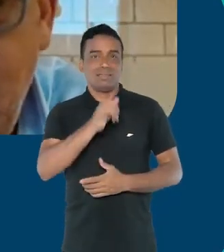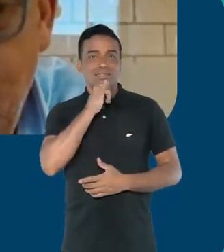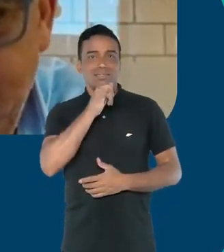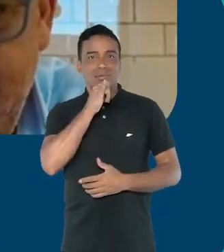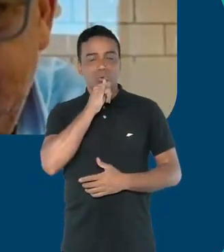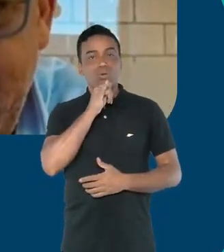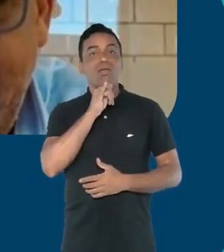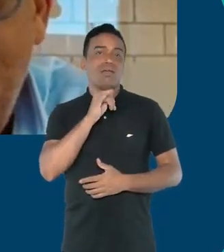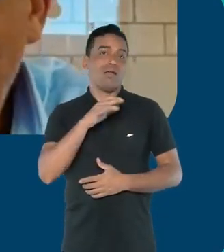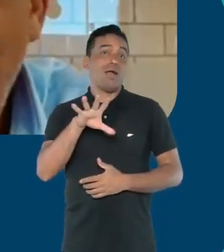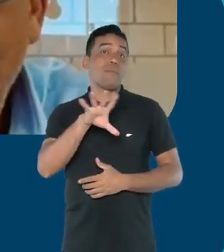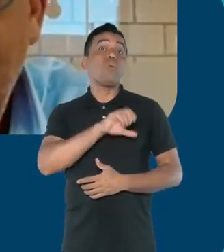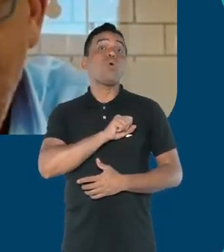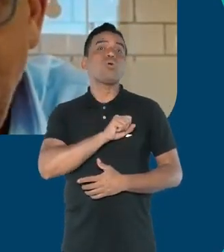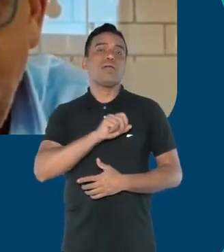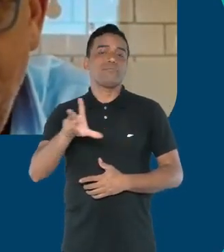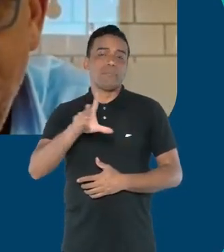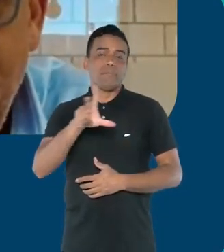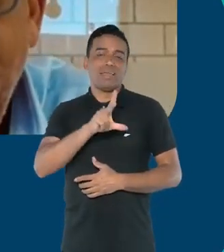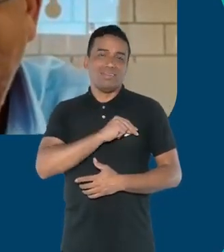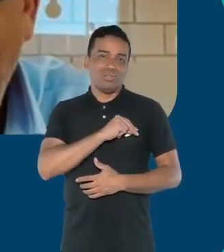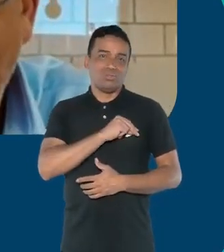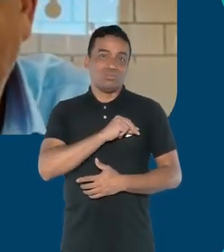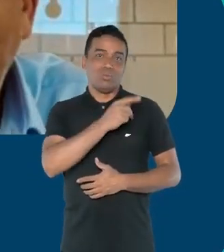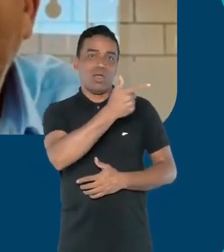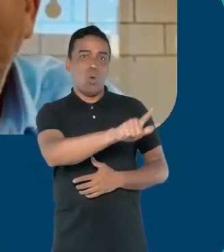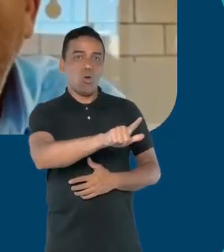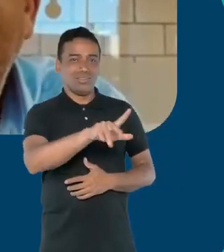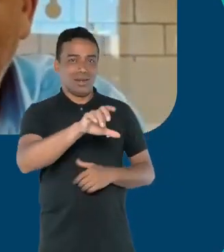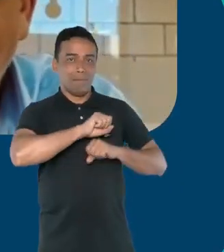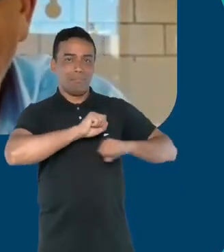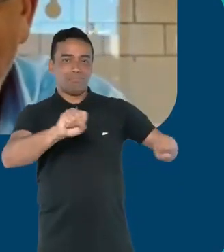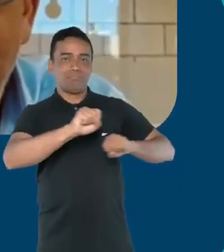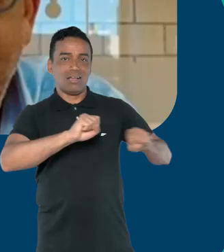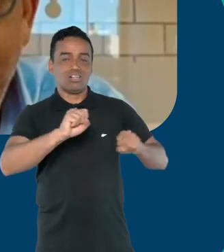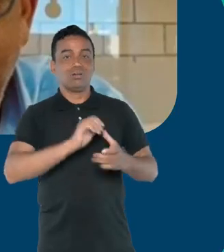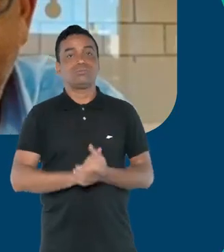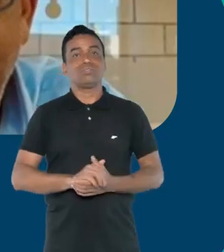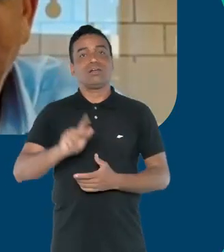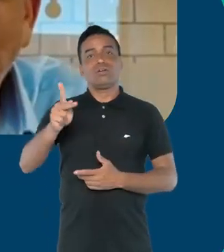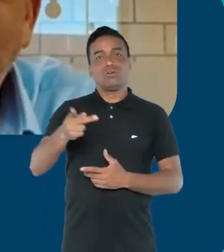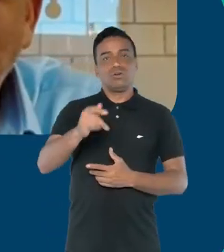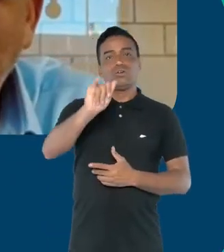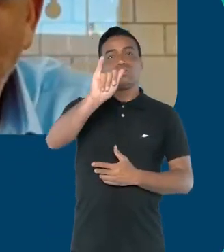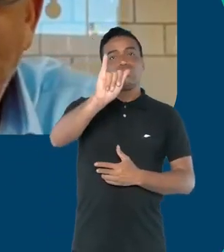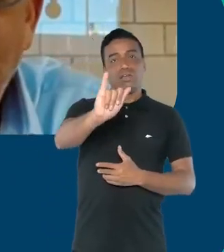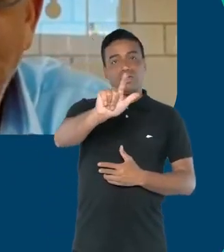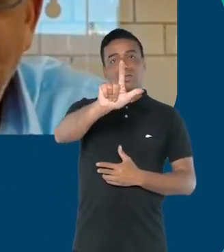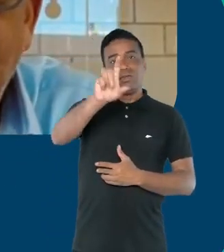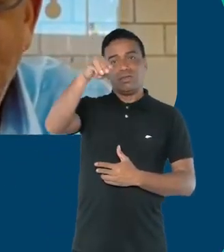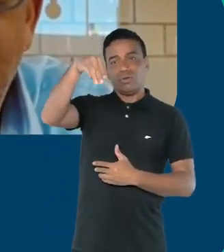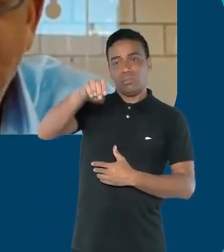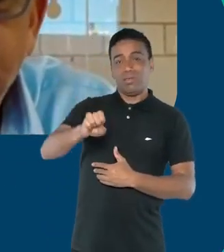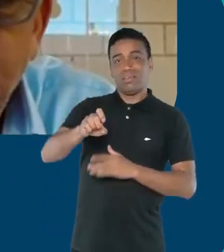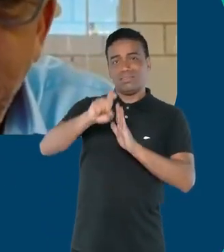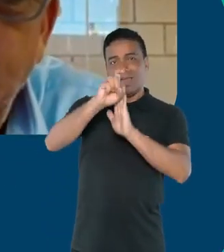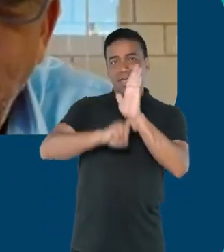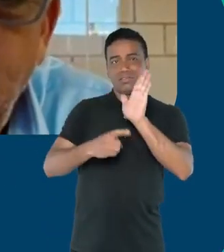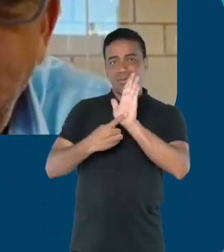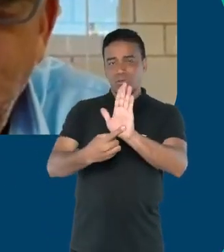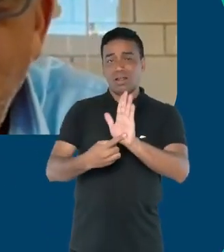ao mérito. Então, é outra paixão. Então, o Hume vai dizer, né, no texto dele, se